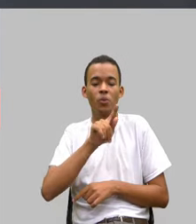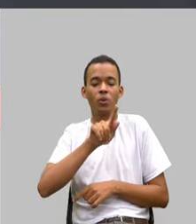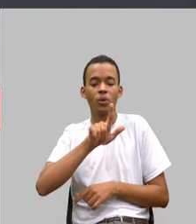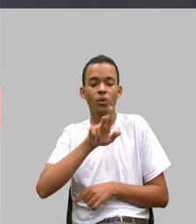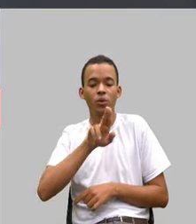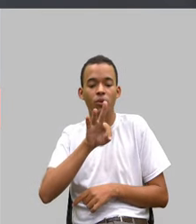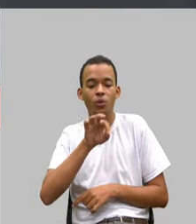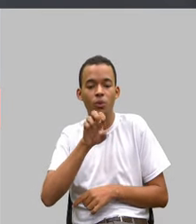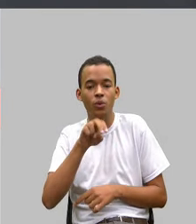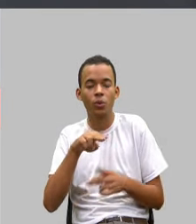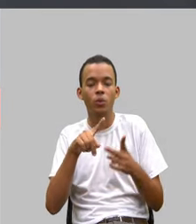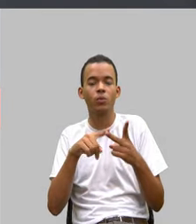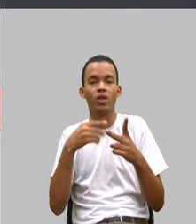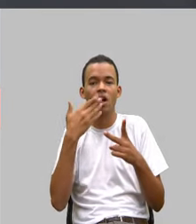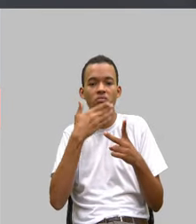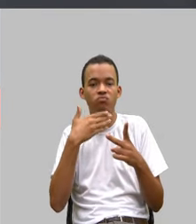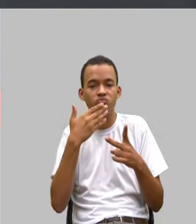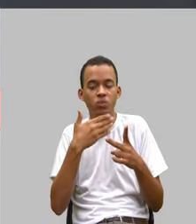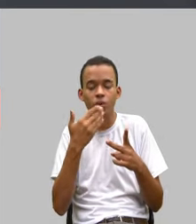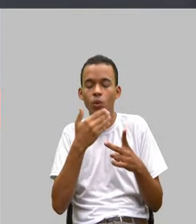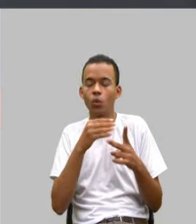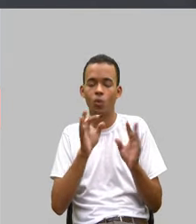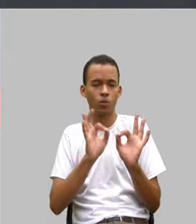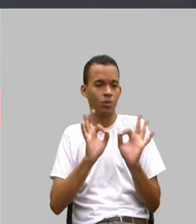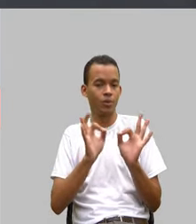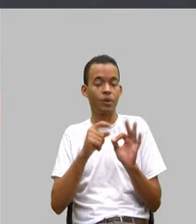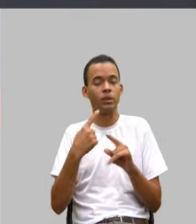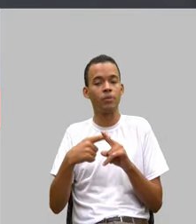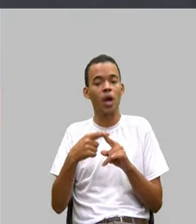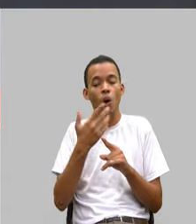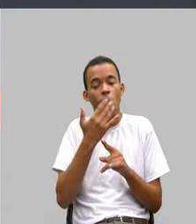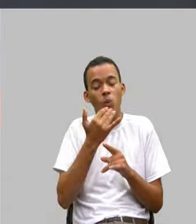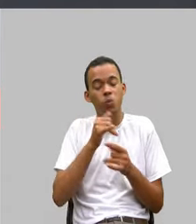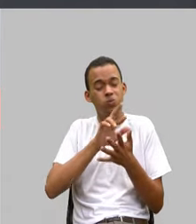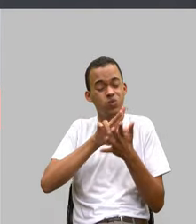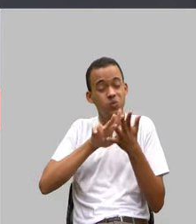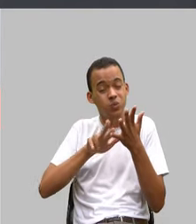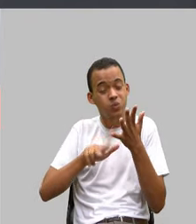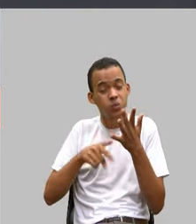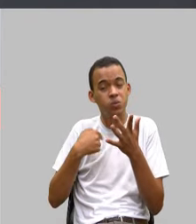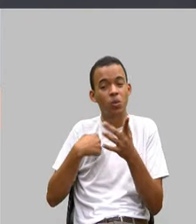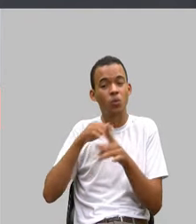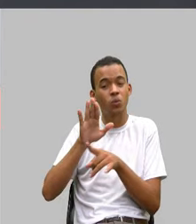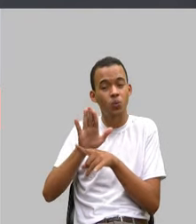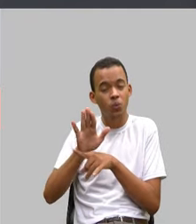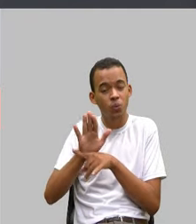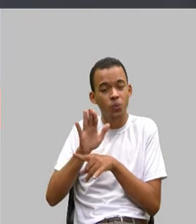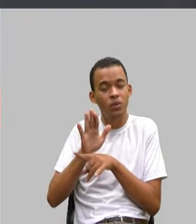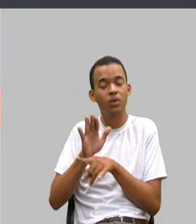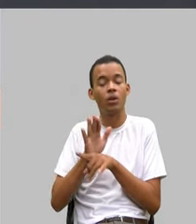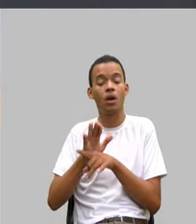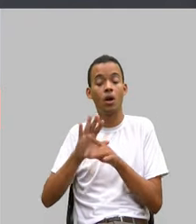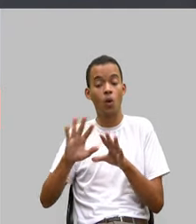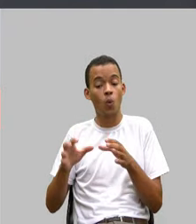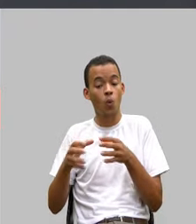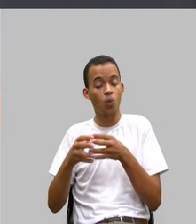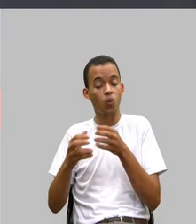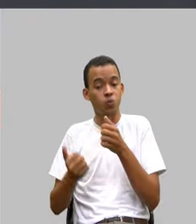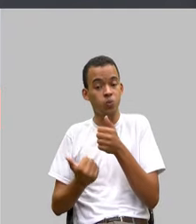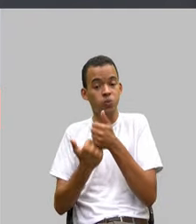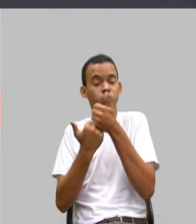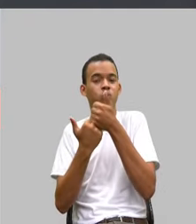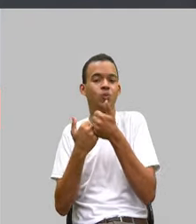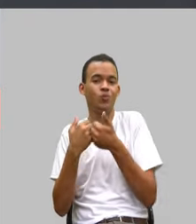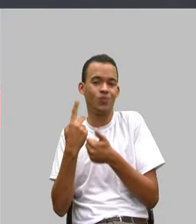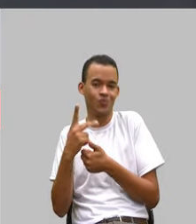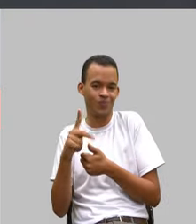açúcar eu cuidava muito da alimentação dele para que o conjunto do tratamento desse certo né